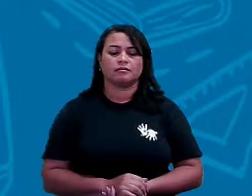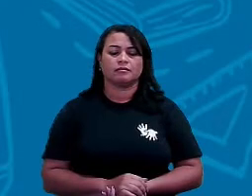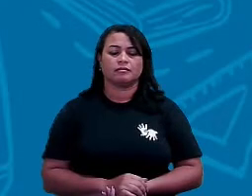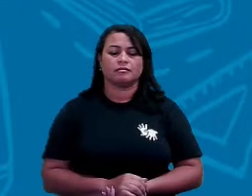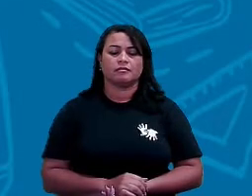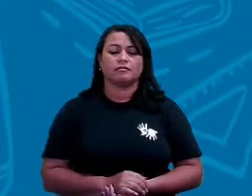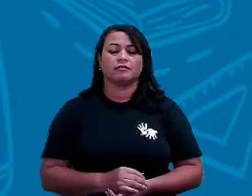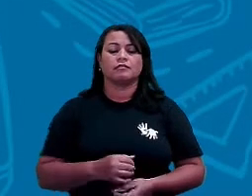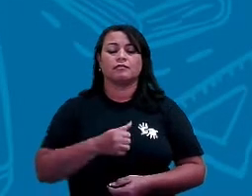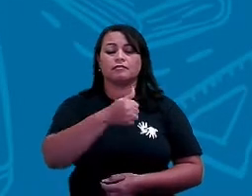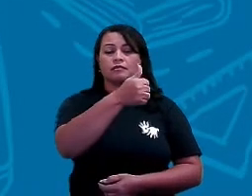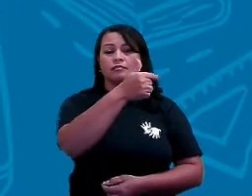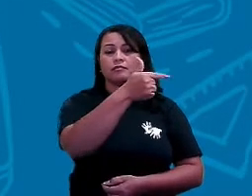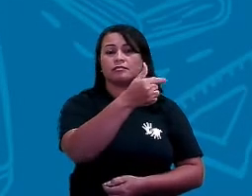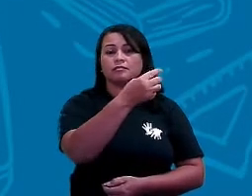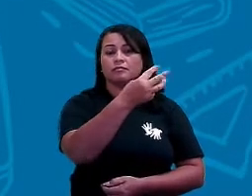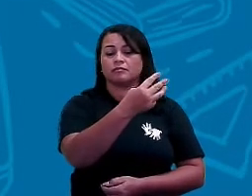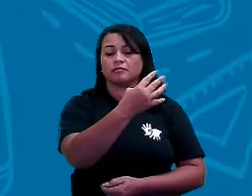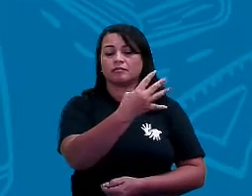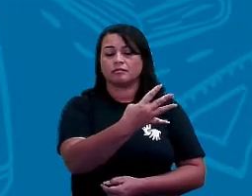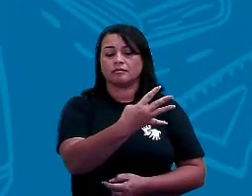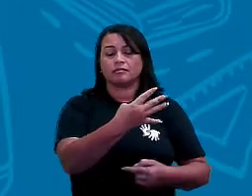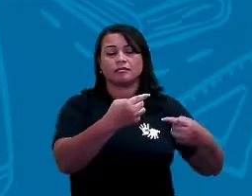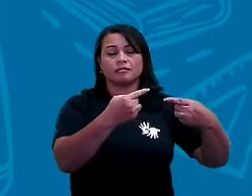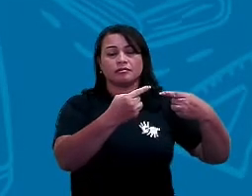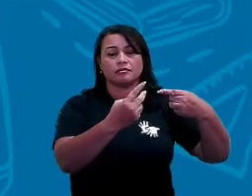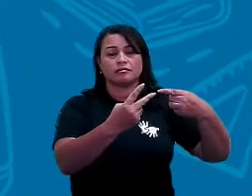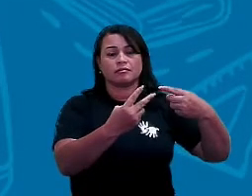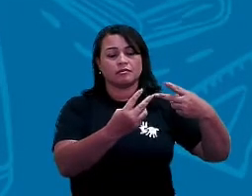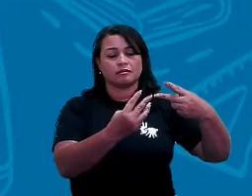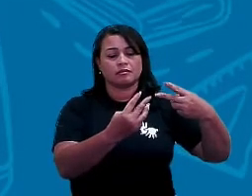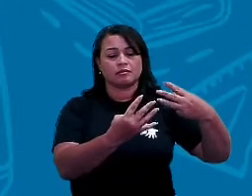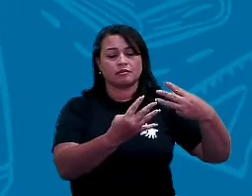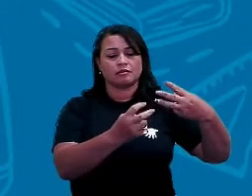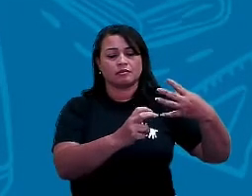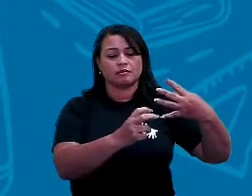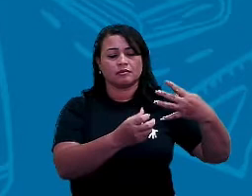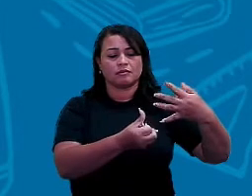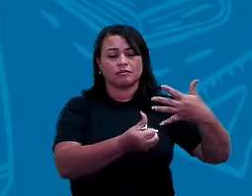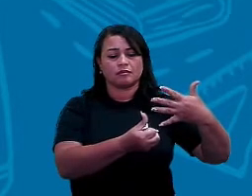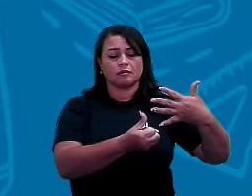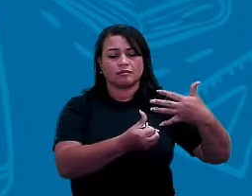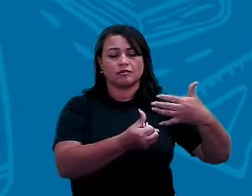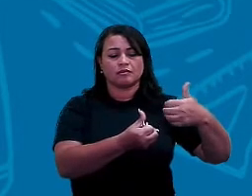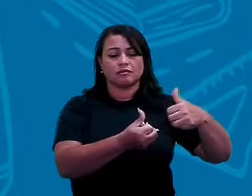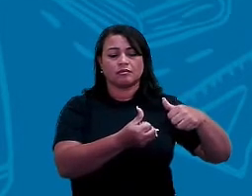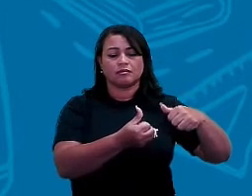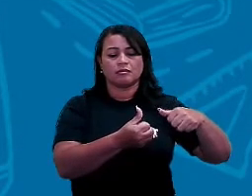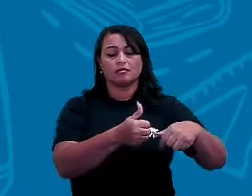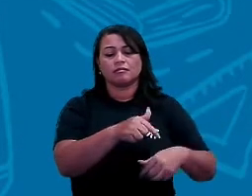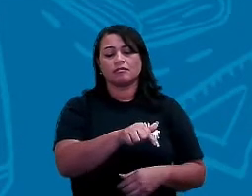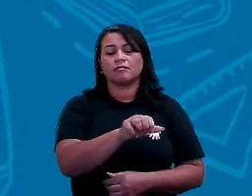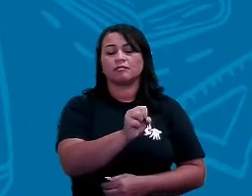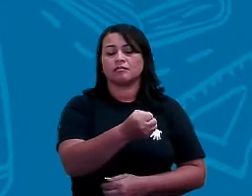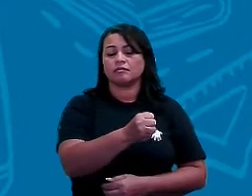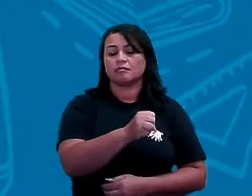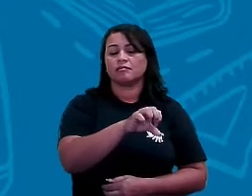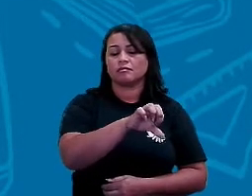2, 3, 4, 5, 6, 7,